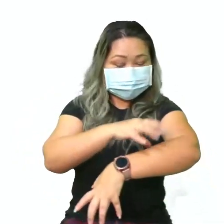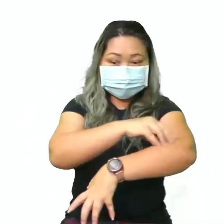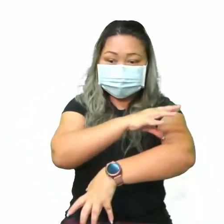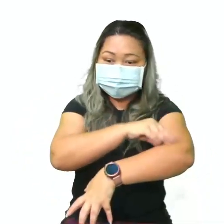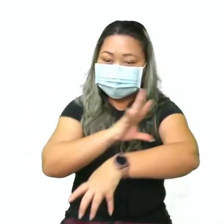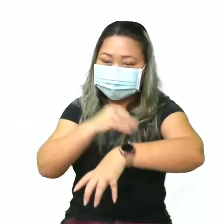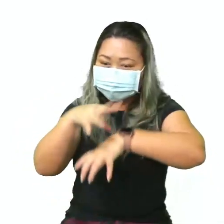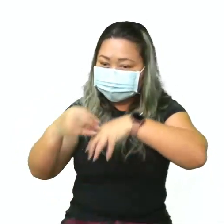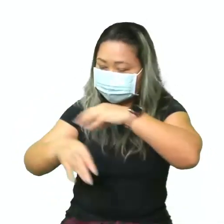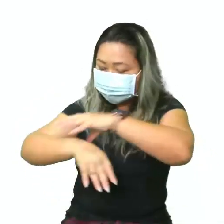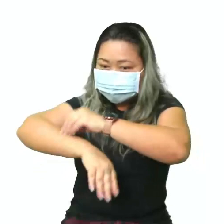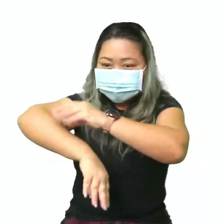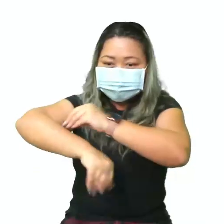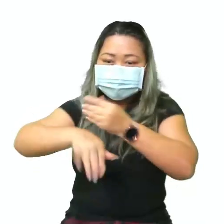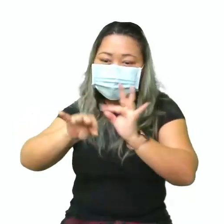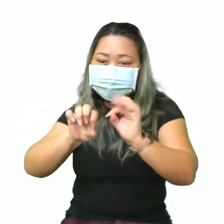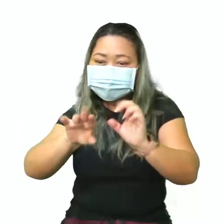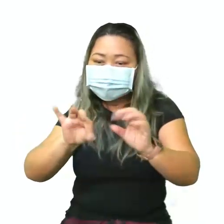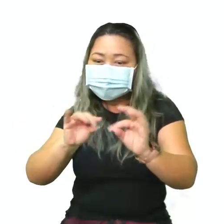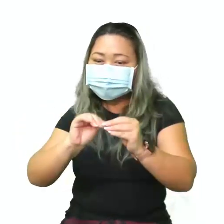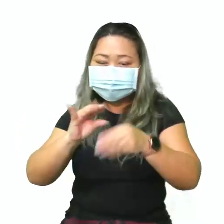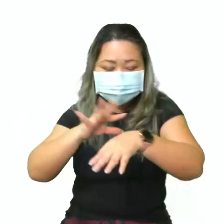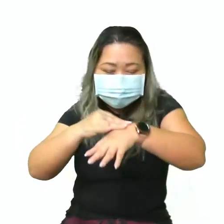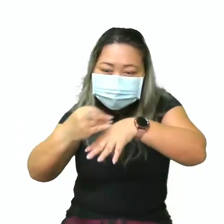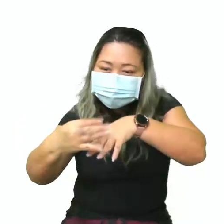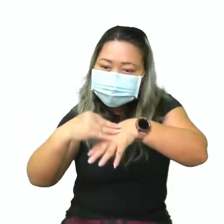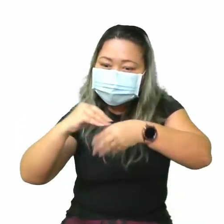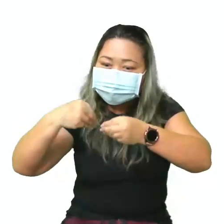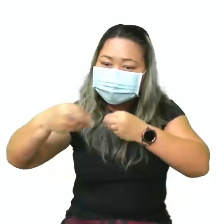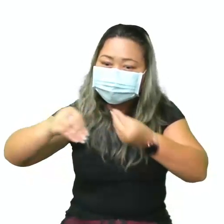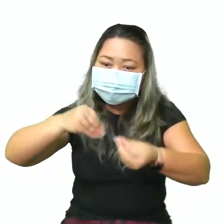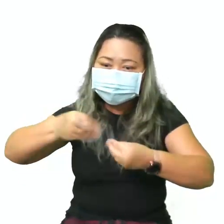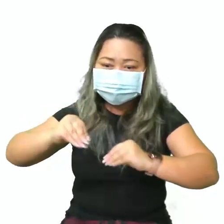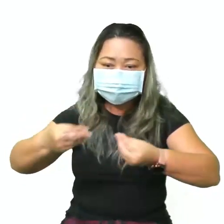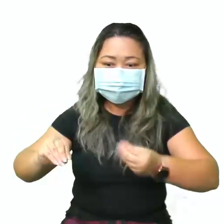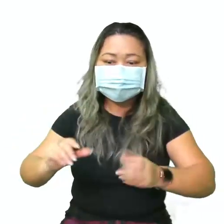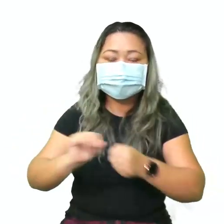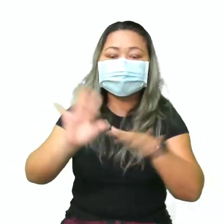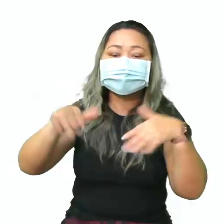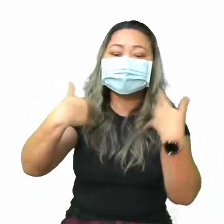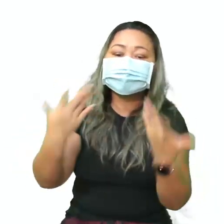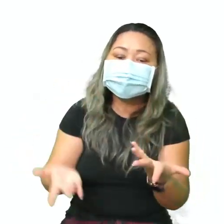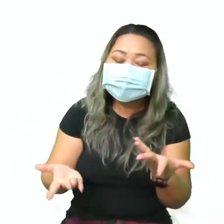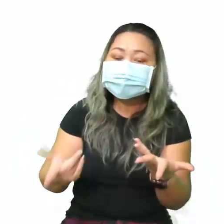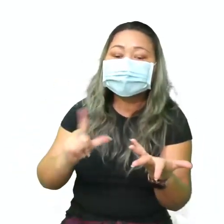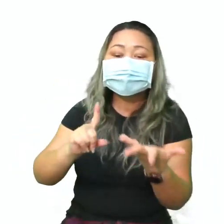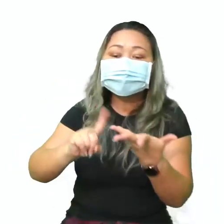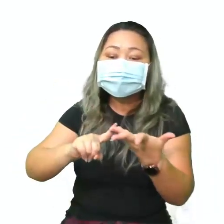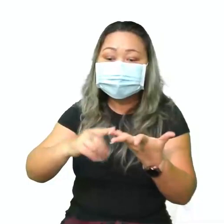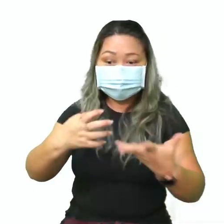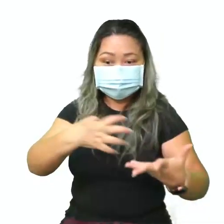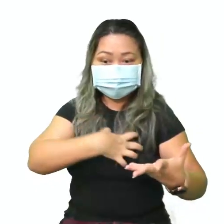nós conhecemos, que visualizamos, tá? Átomos, moléculas,